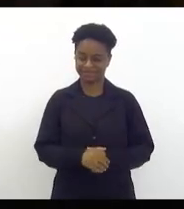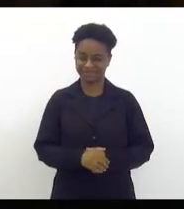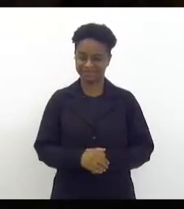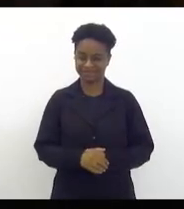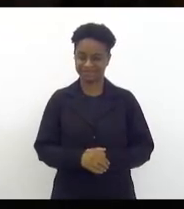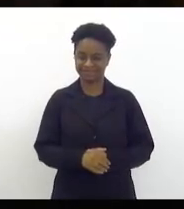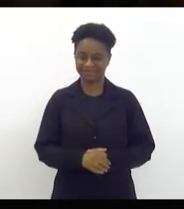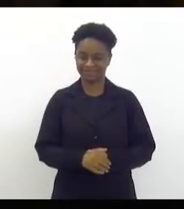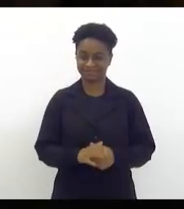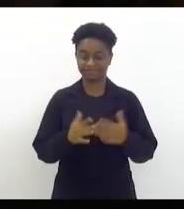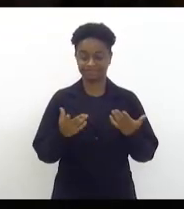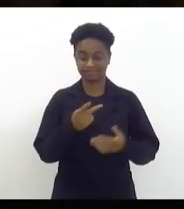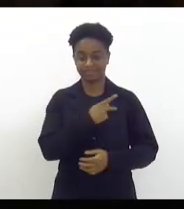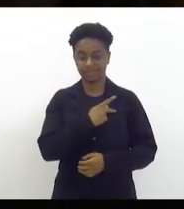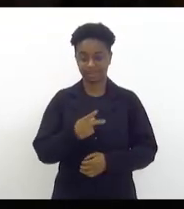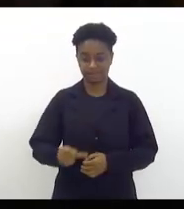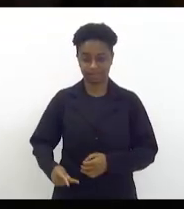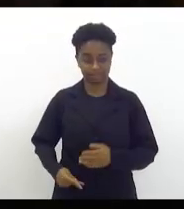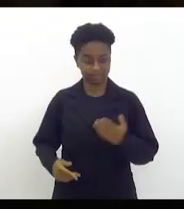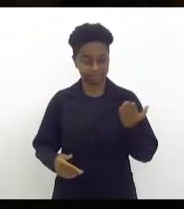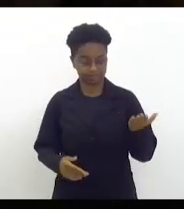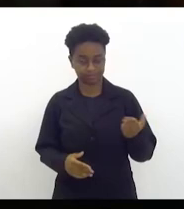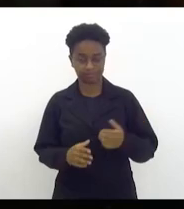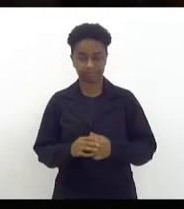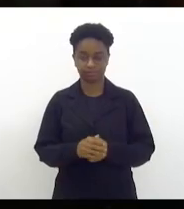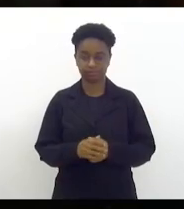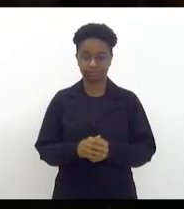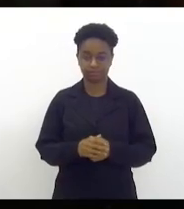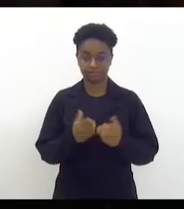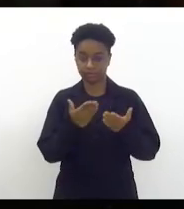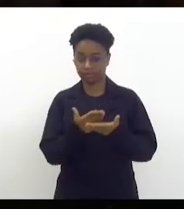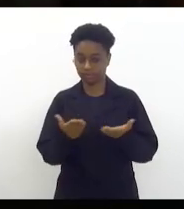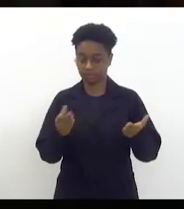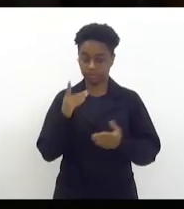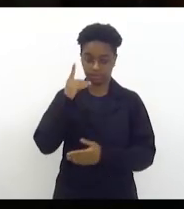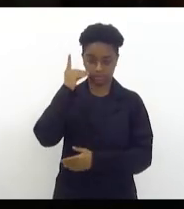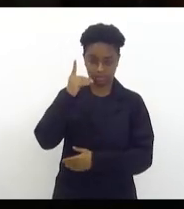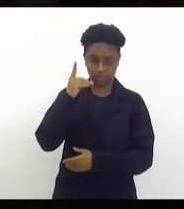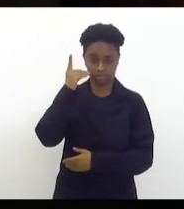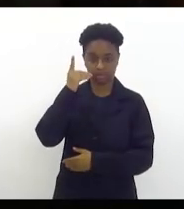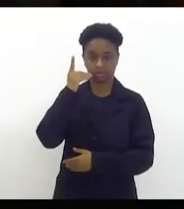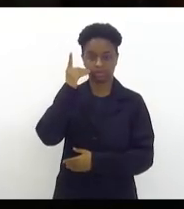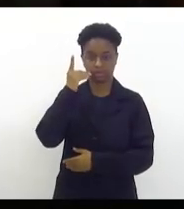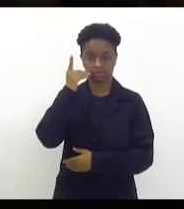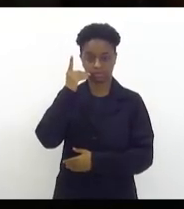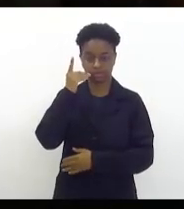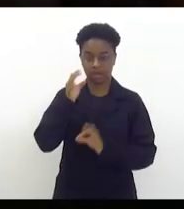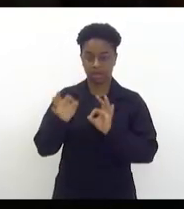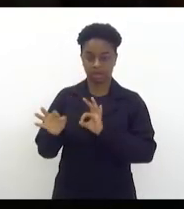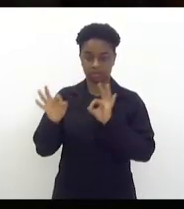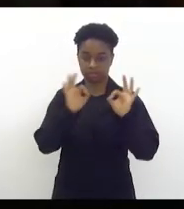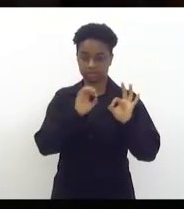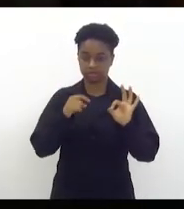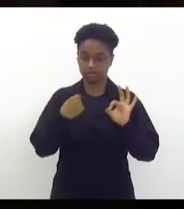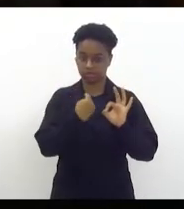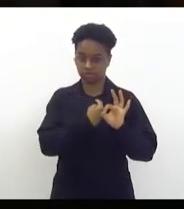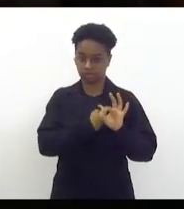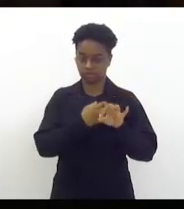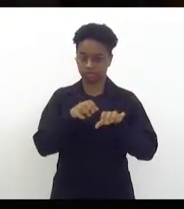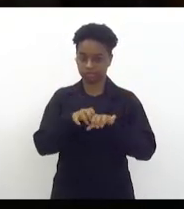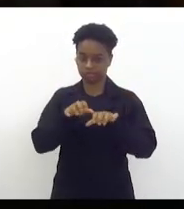Senhor presidente, senhoras e senhores deputados que nos assistem de